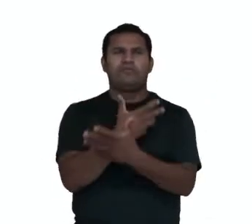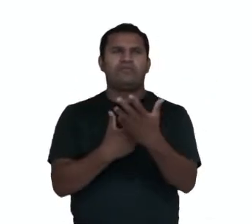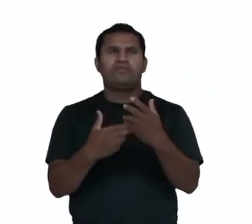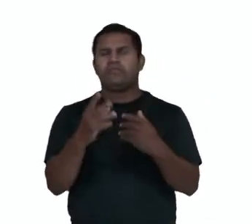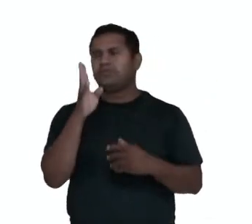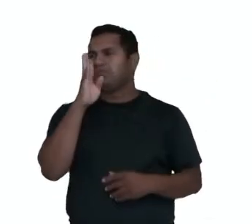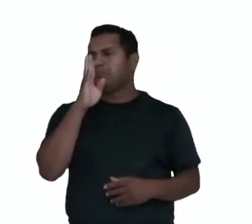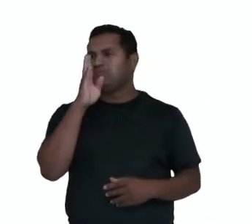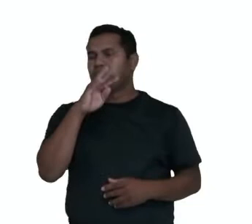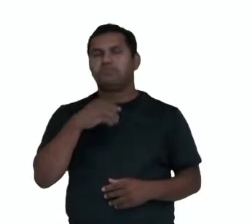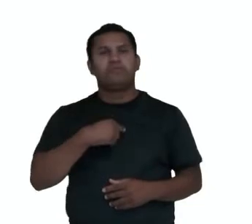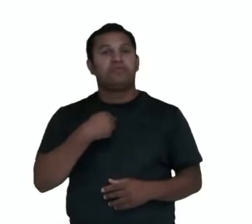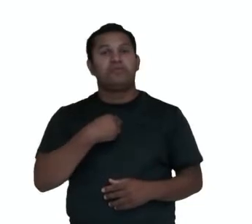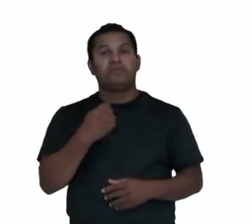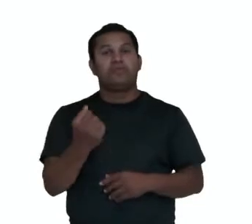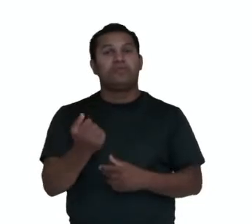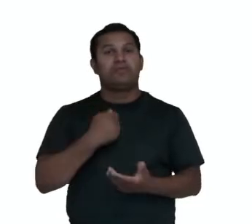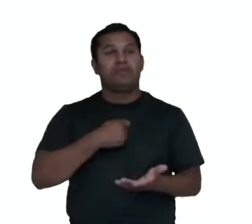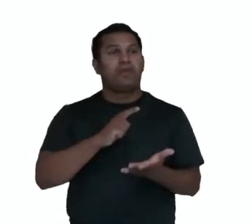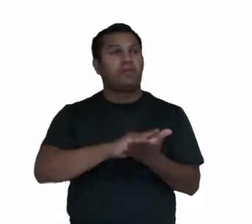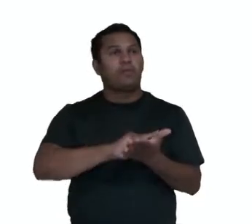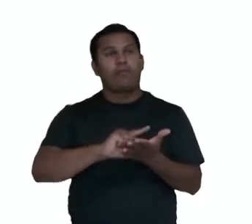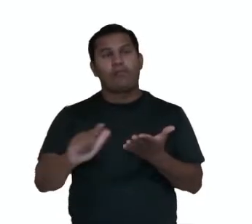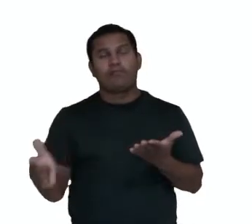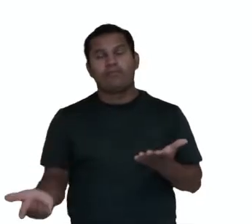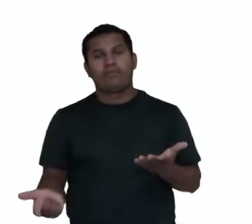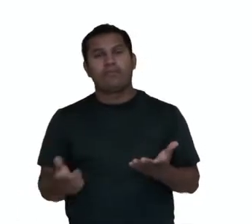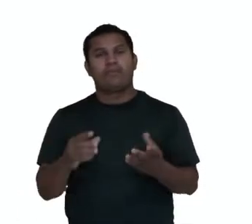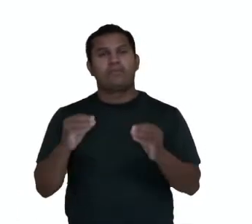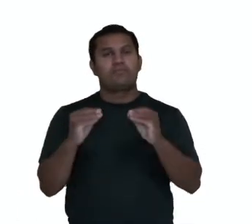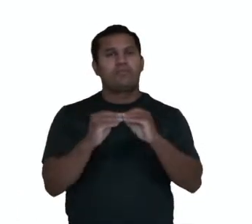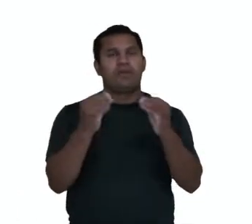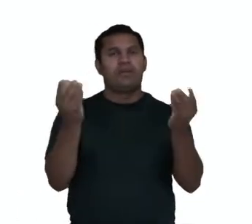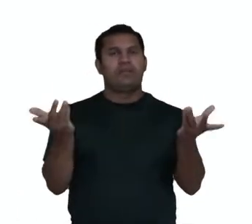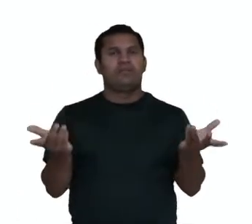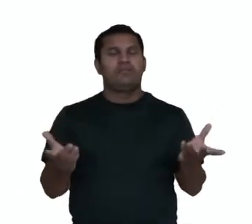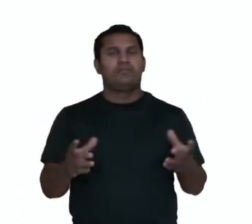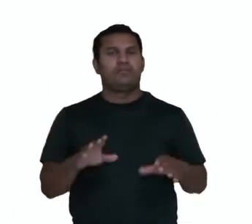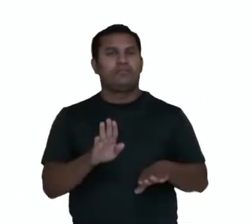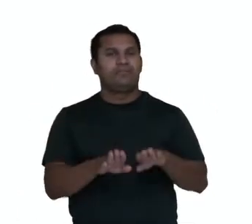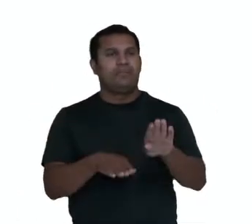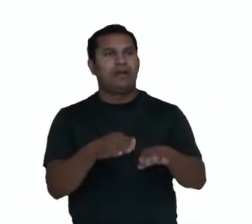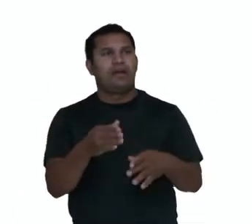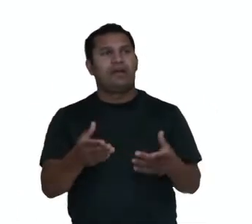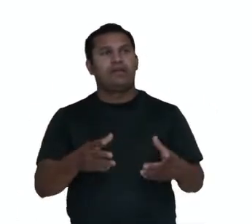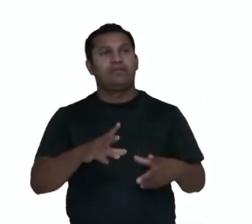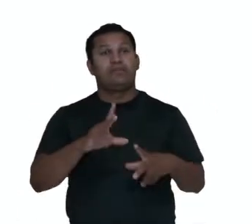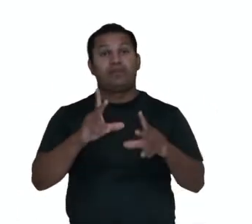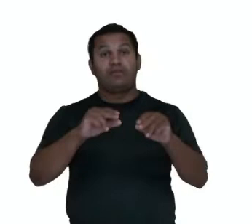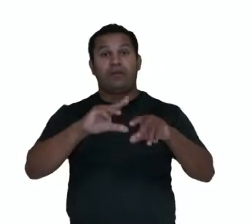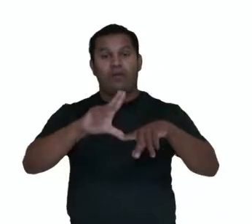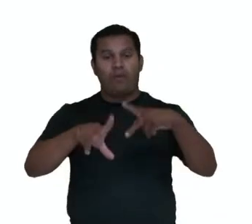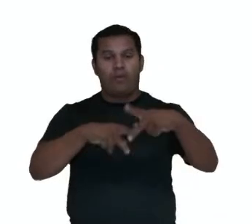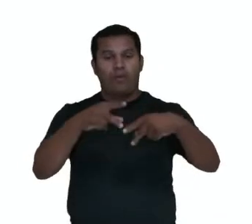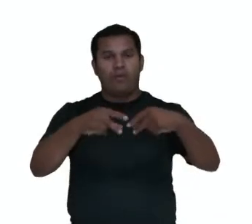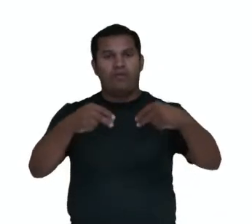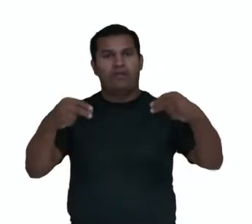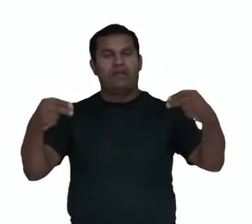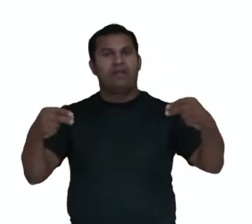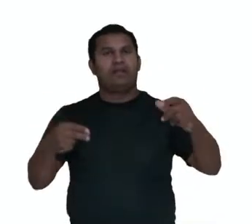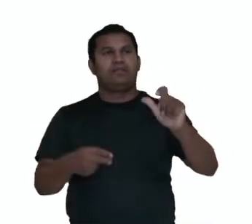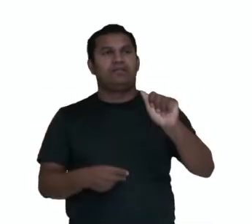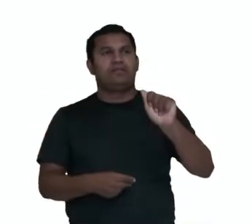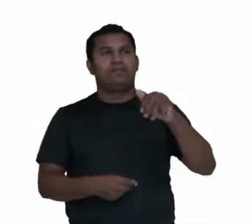liga. Acende meus textos, acende meus beijos, acende meus passos em laços de amor. Se te